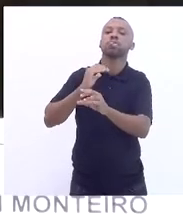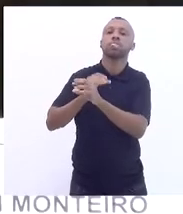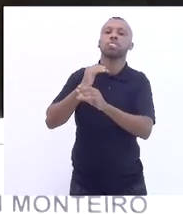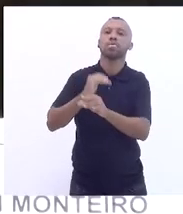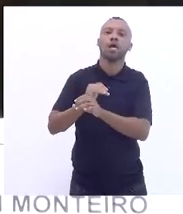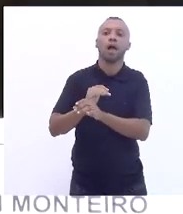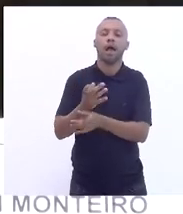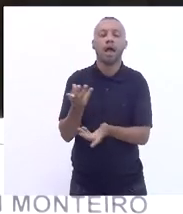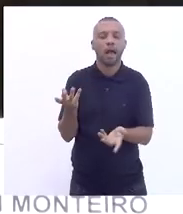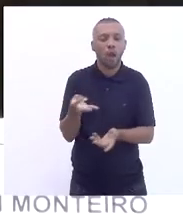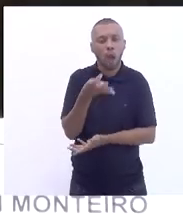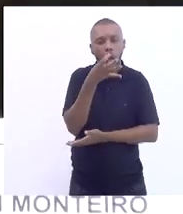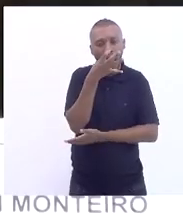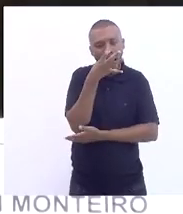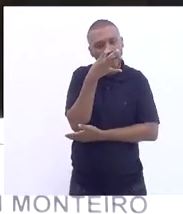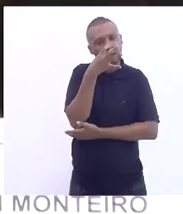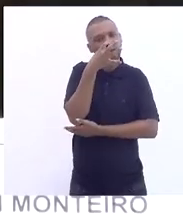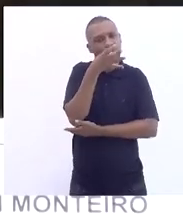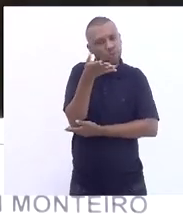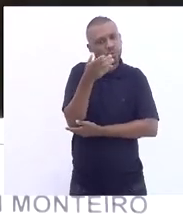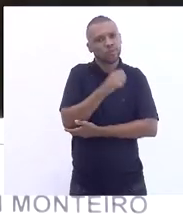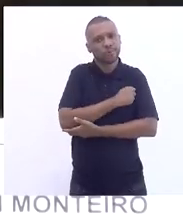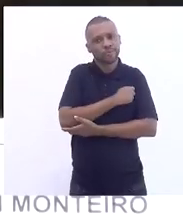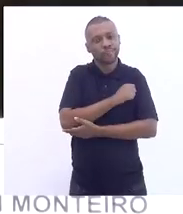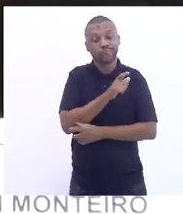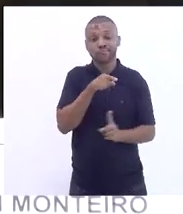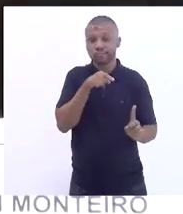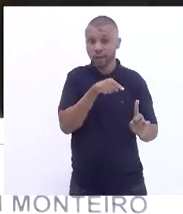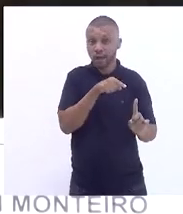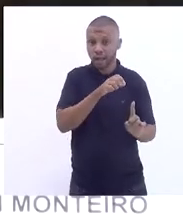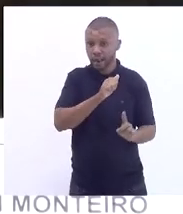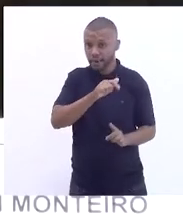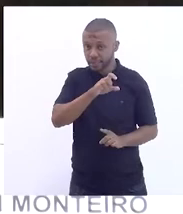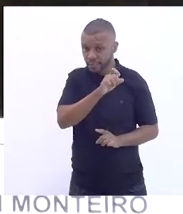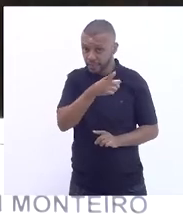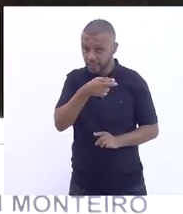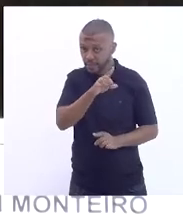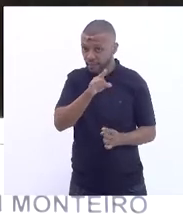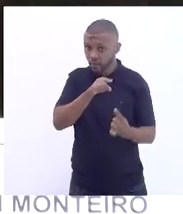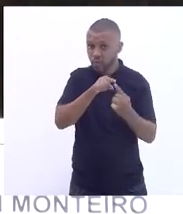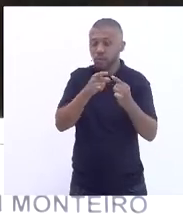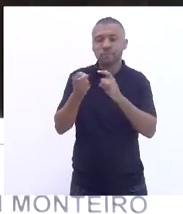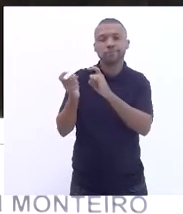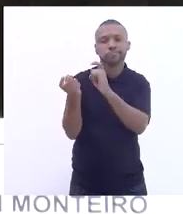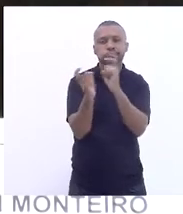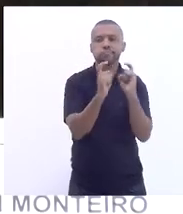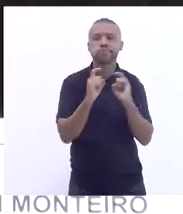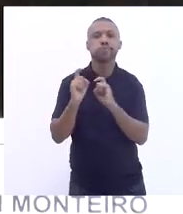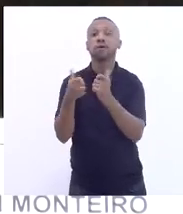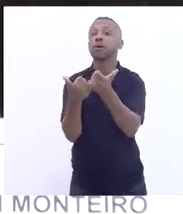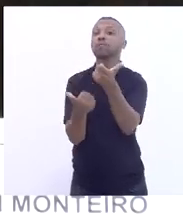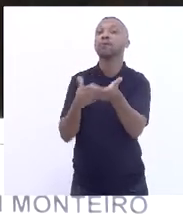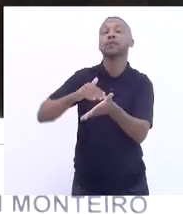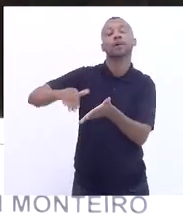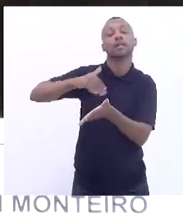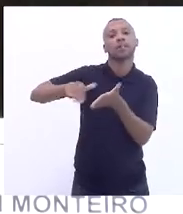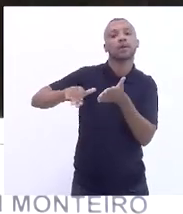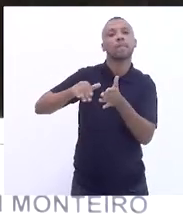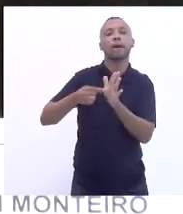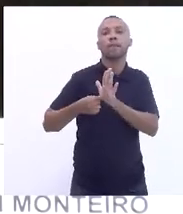devemos né vincular que Alessandra veio aqui para fazer o debate das suas subsecretaria para trazer a